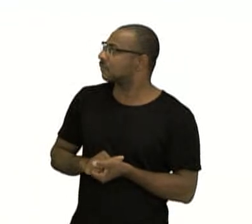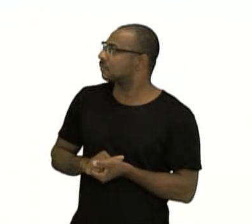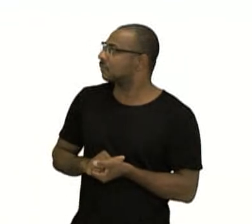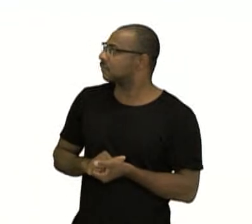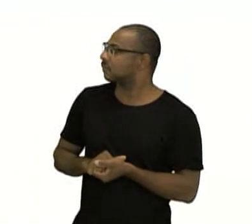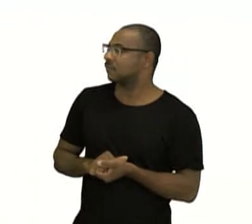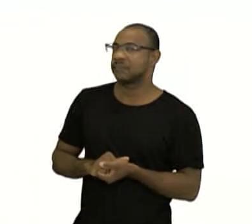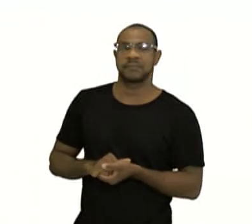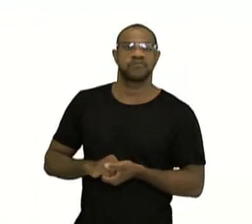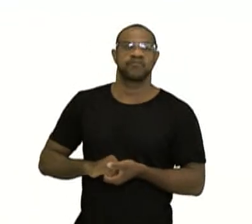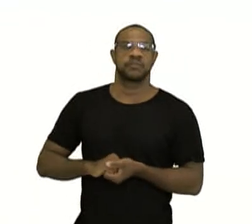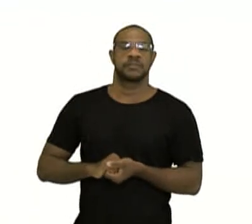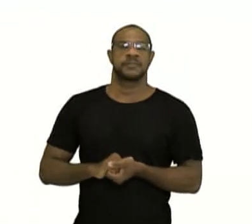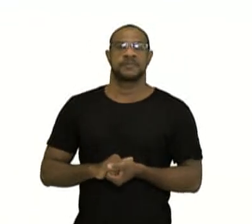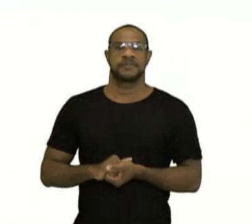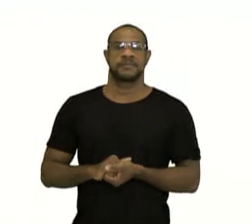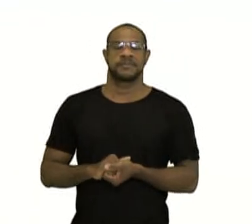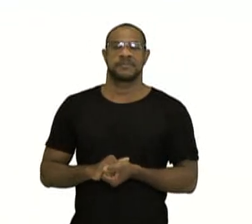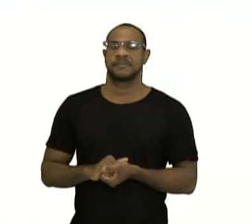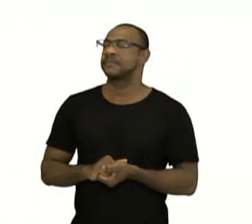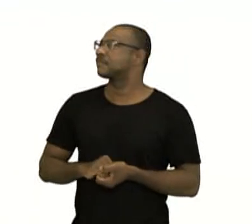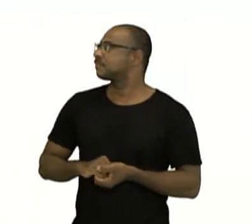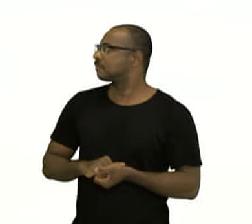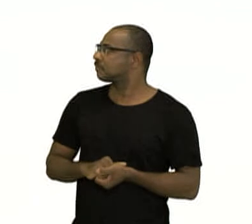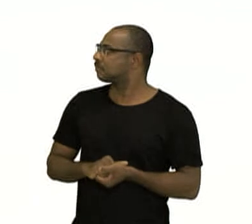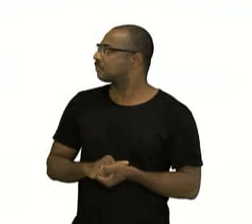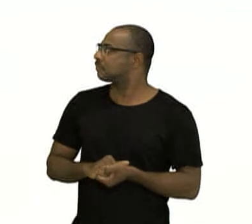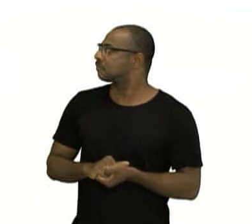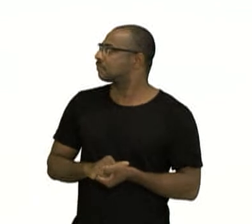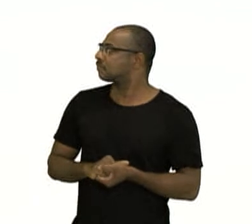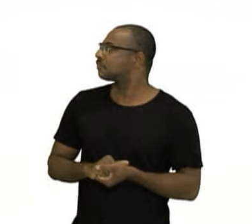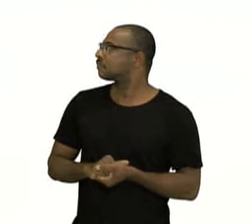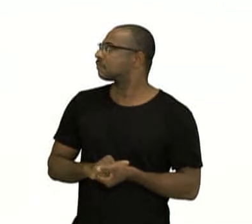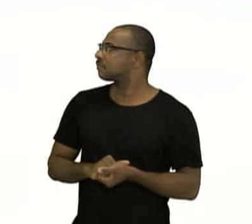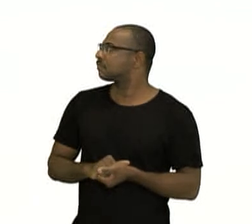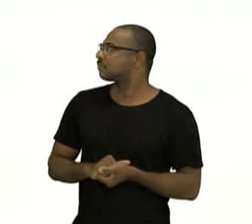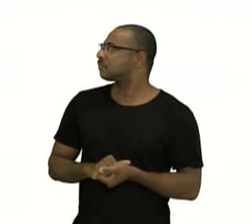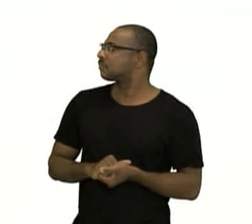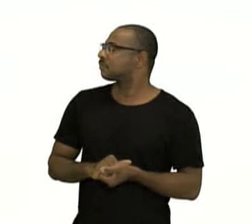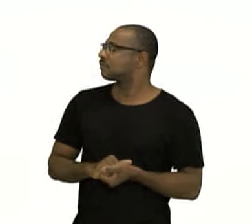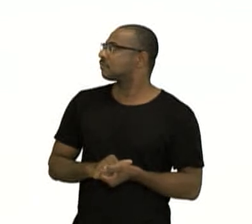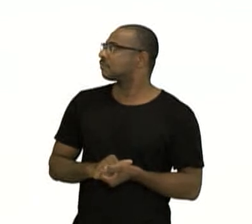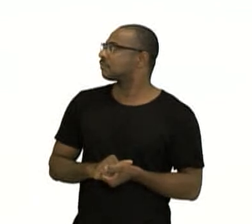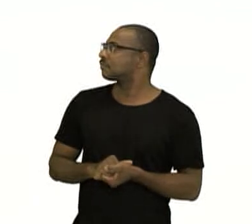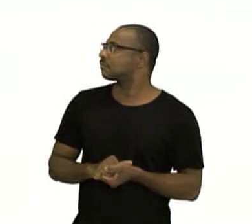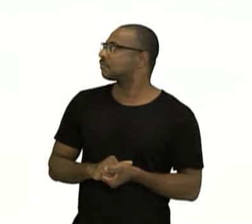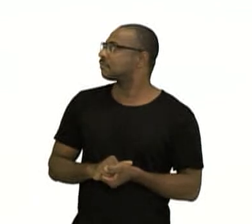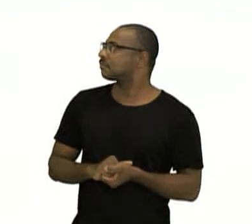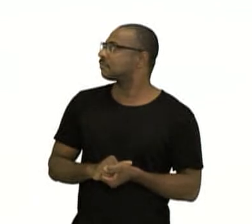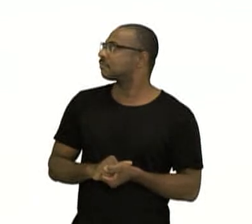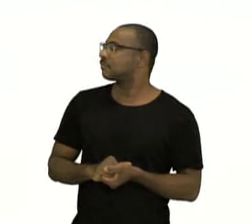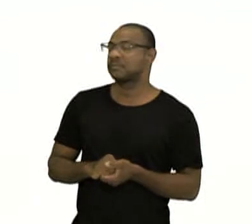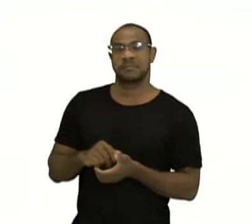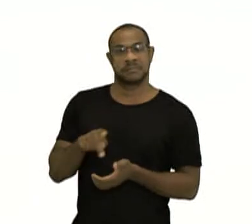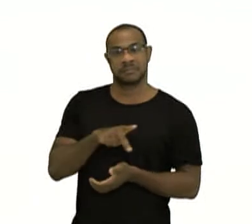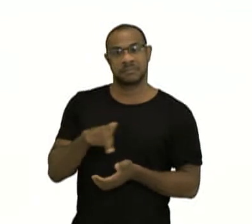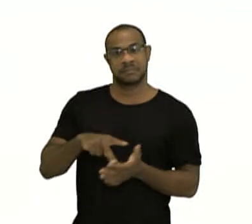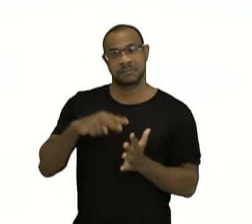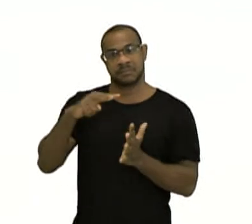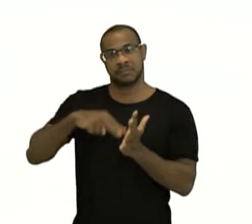sua vida se arrepiente de não haver cometido mais errores e de haver se privado de